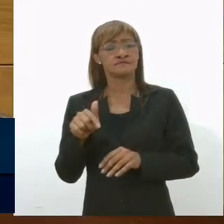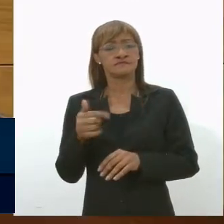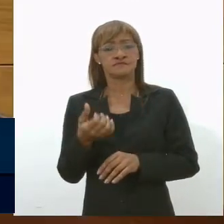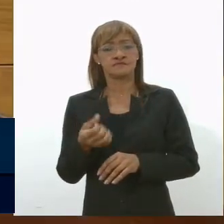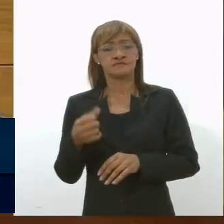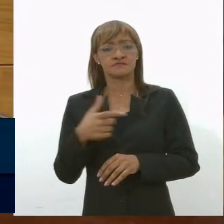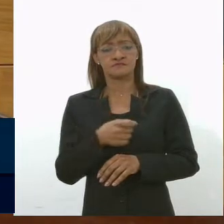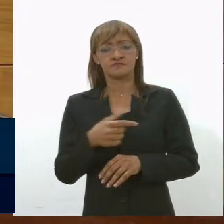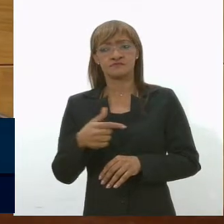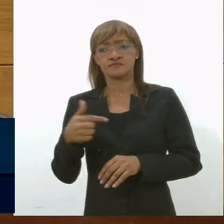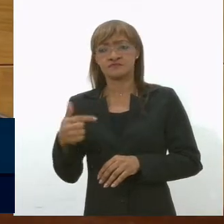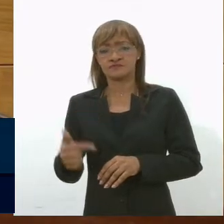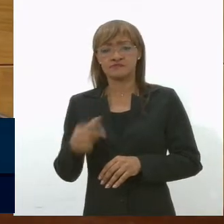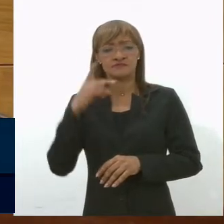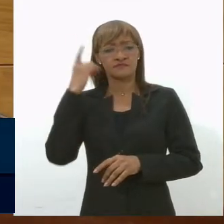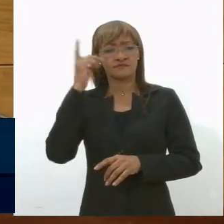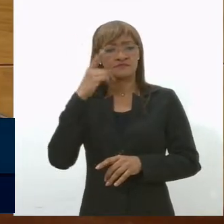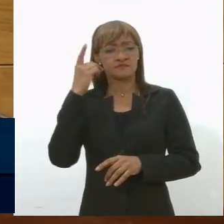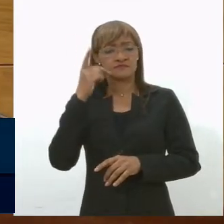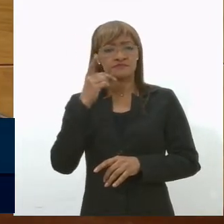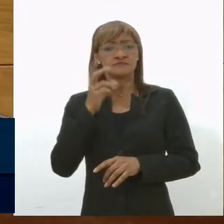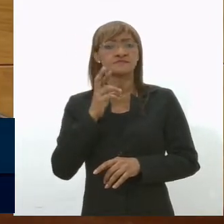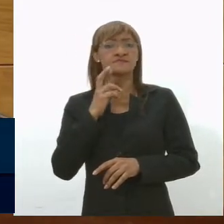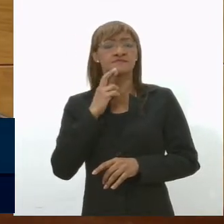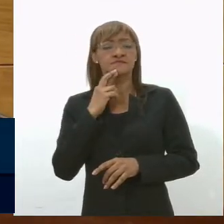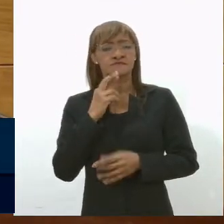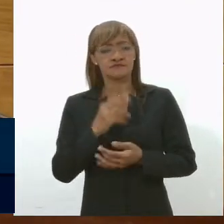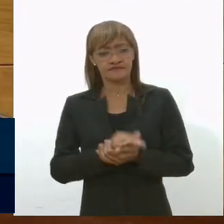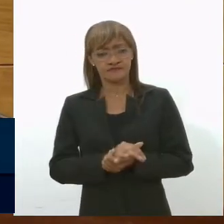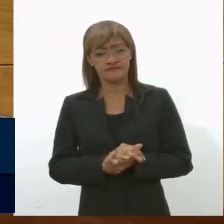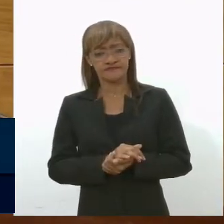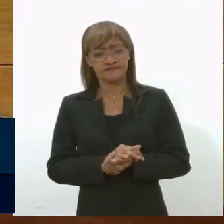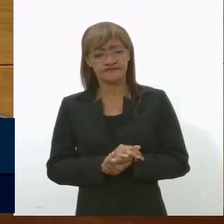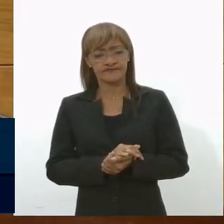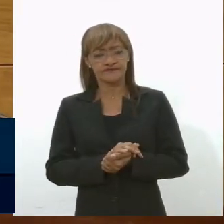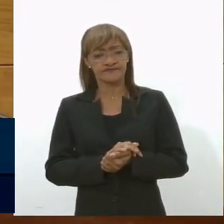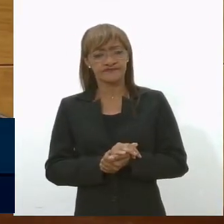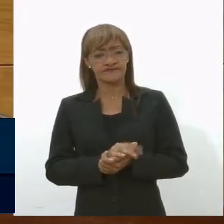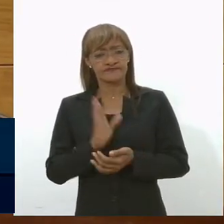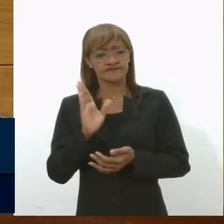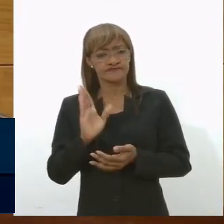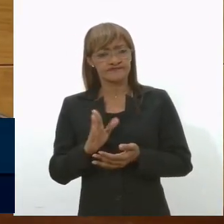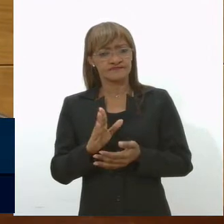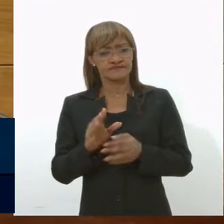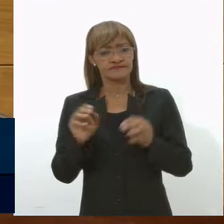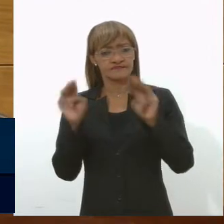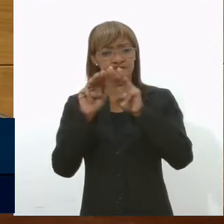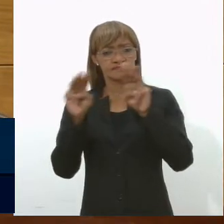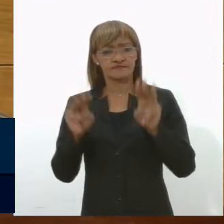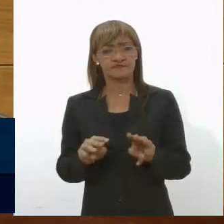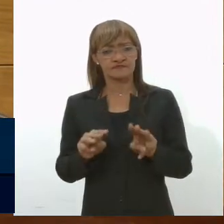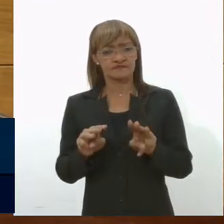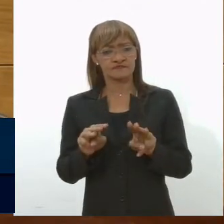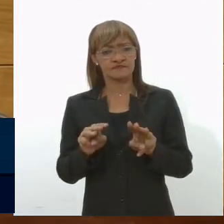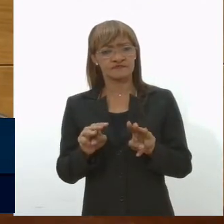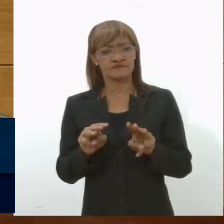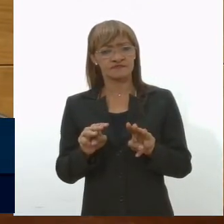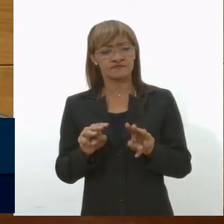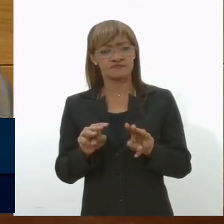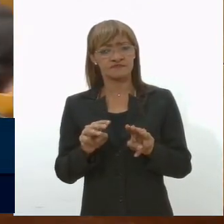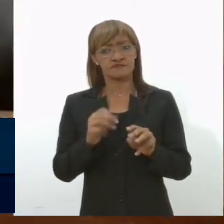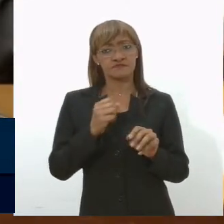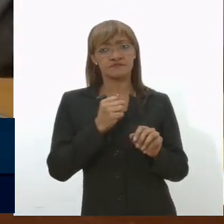76/2022, de autoria do deputado Rodrigo Valadares, institui o Museu do Forró Paulinho Abelha